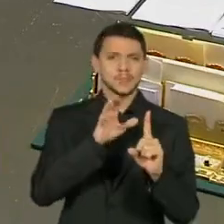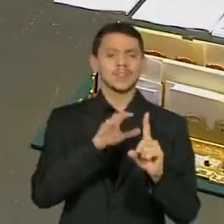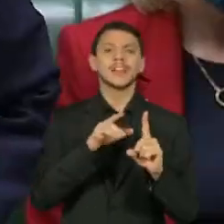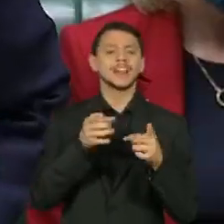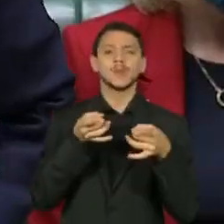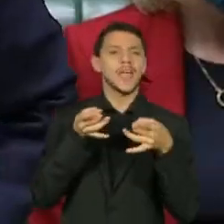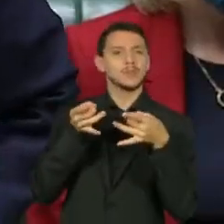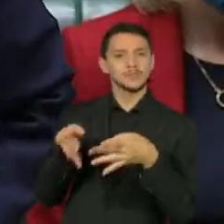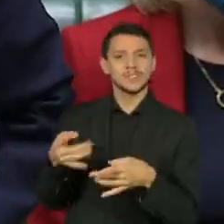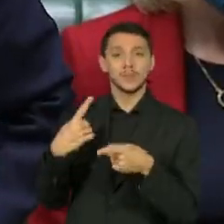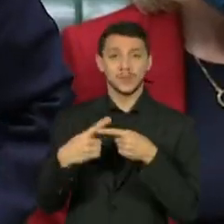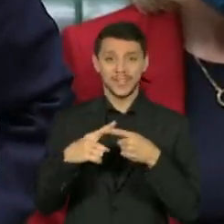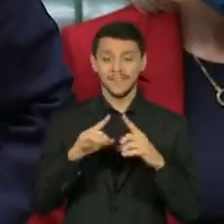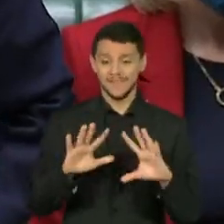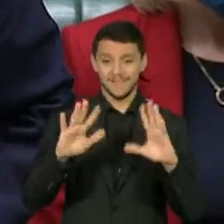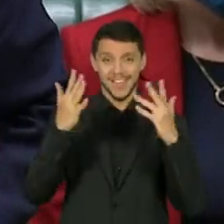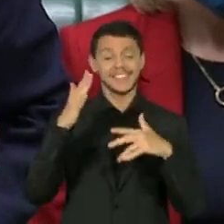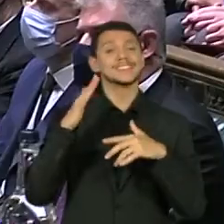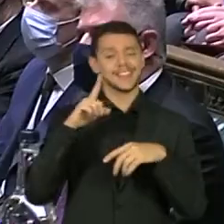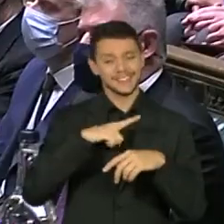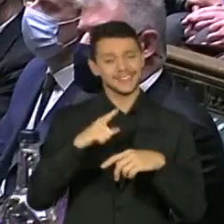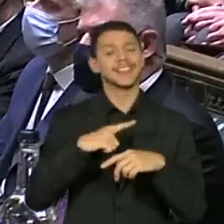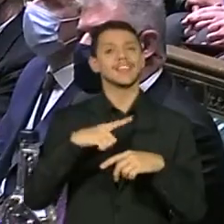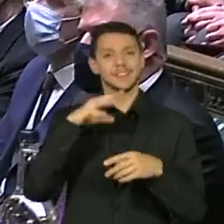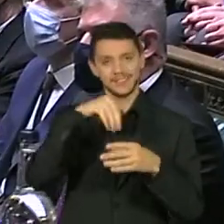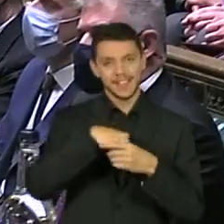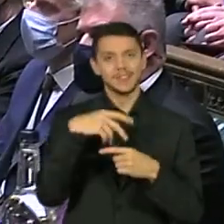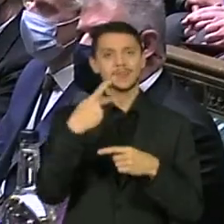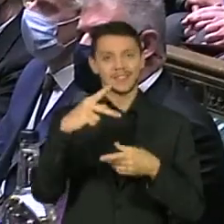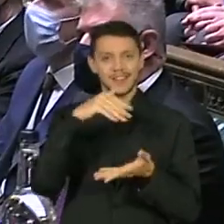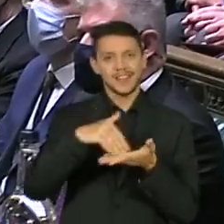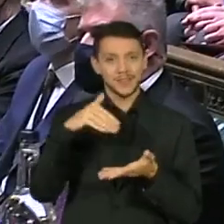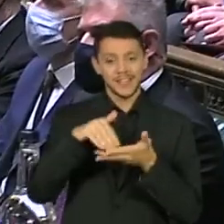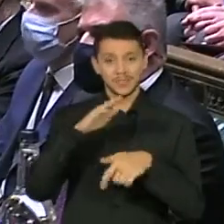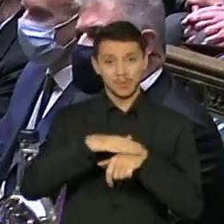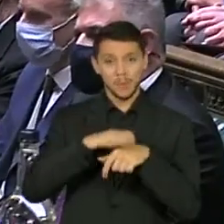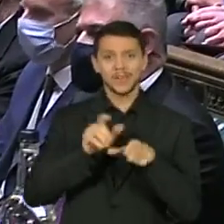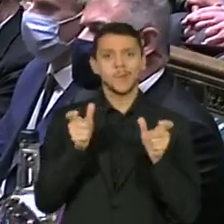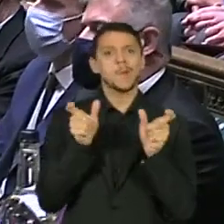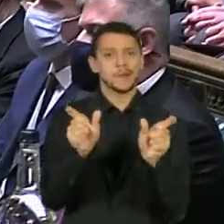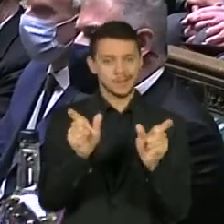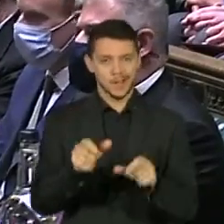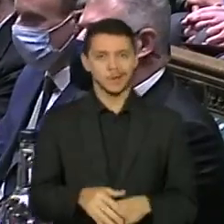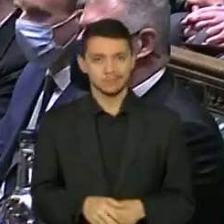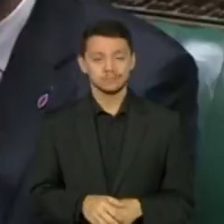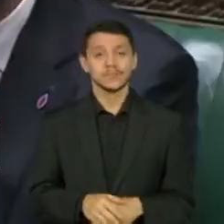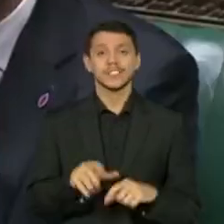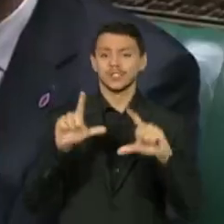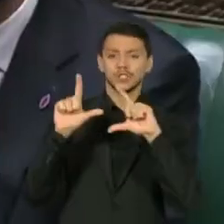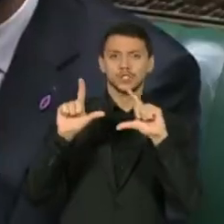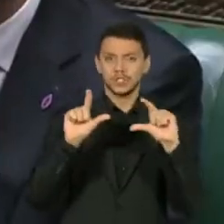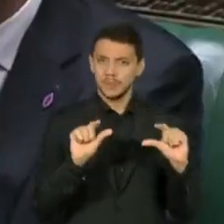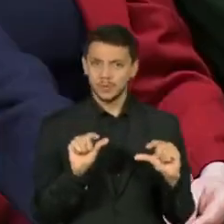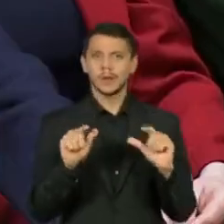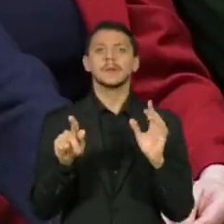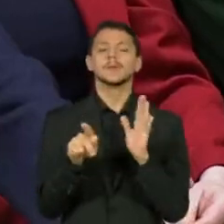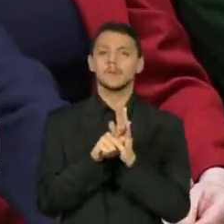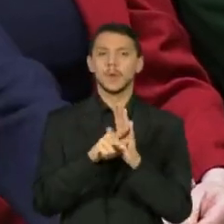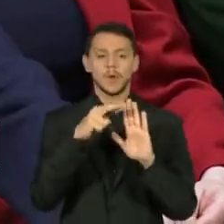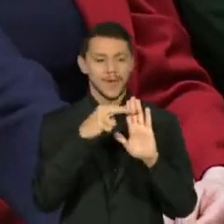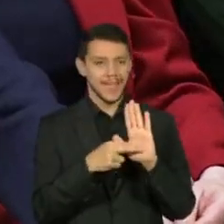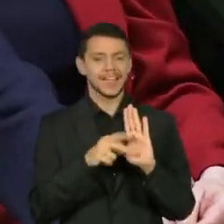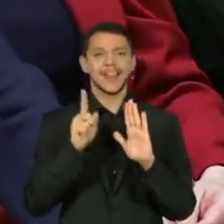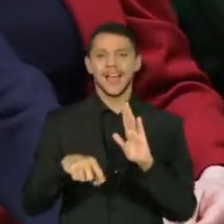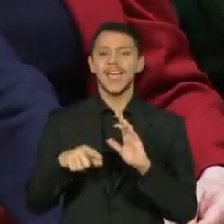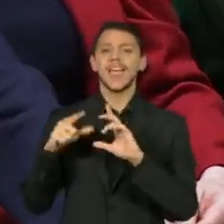de festas no seu gabinete durante Lock Down o relaxamento das restrições sempre foi uma demanda dos conservadores